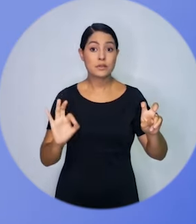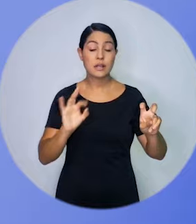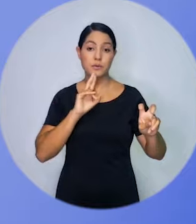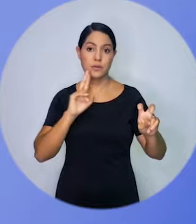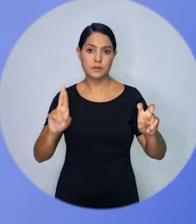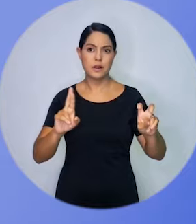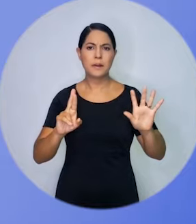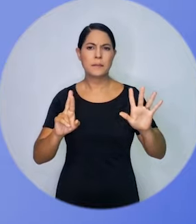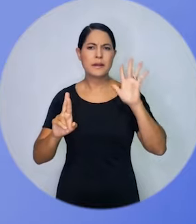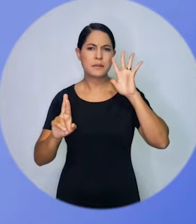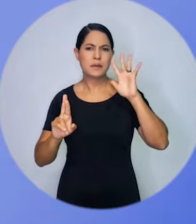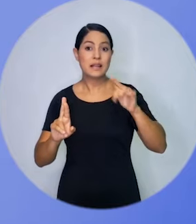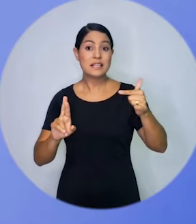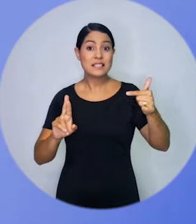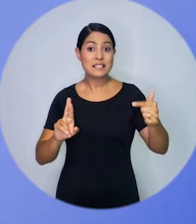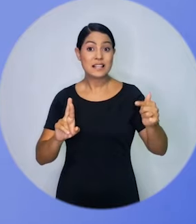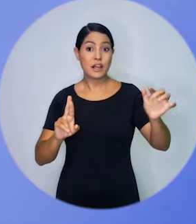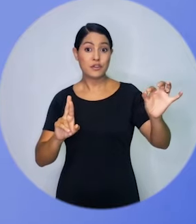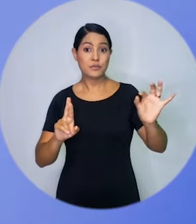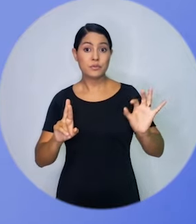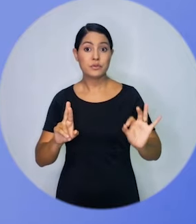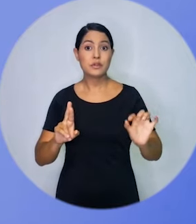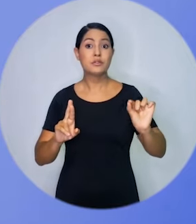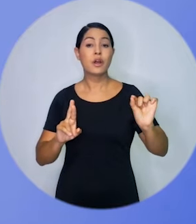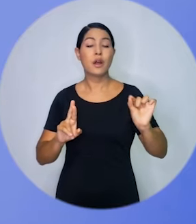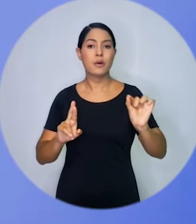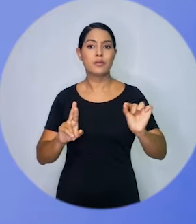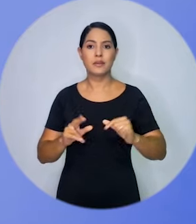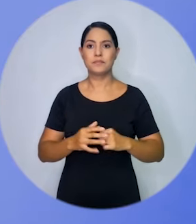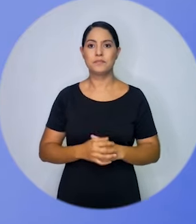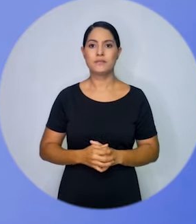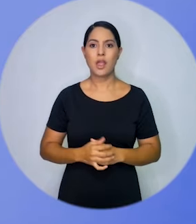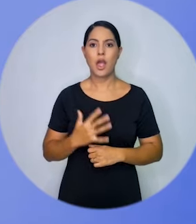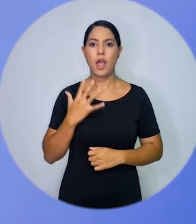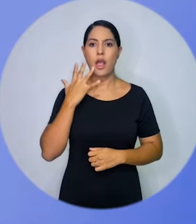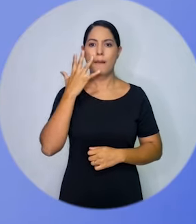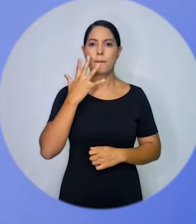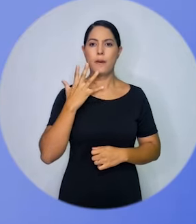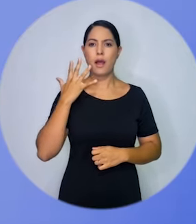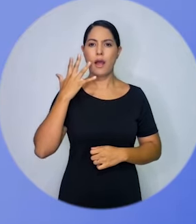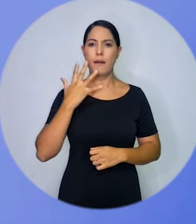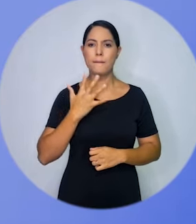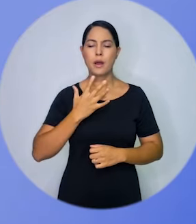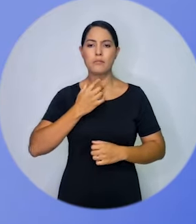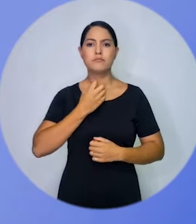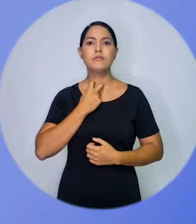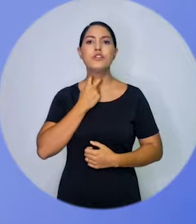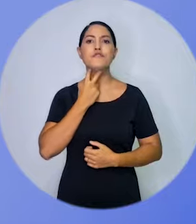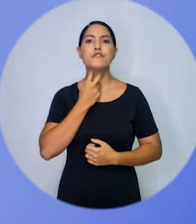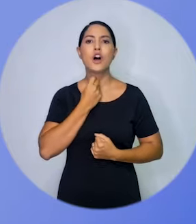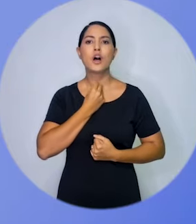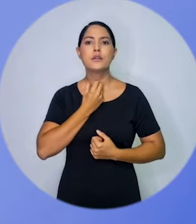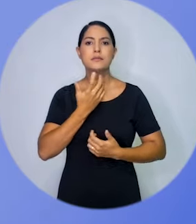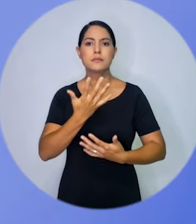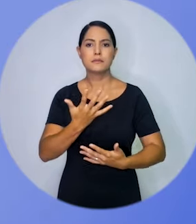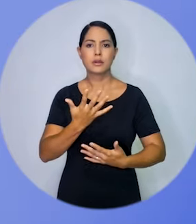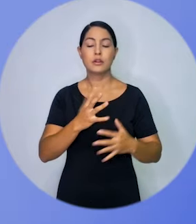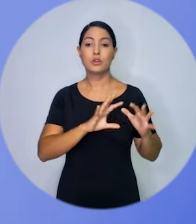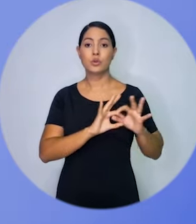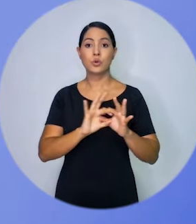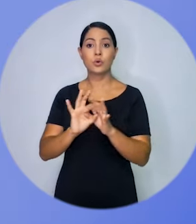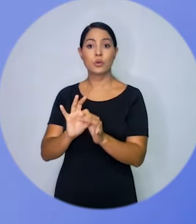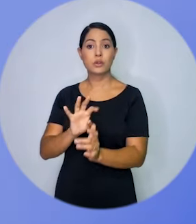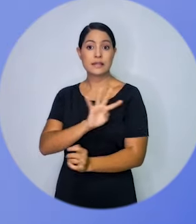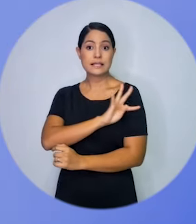100%. 7% deste 100% diz respeito à voz, ao que